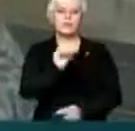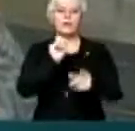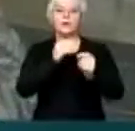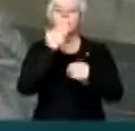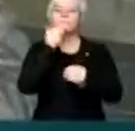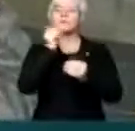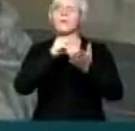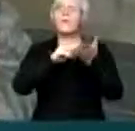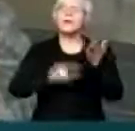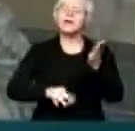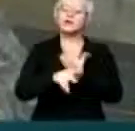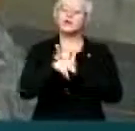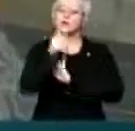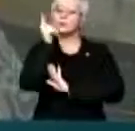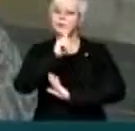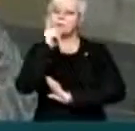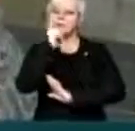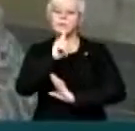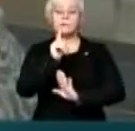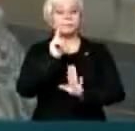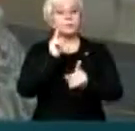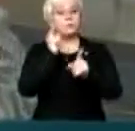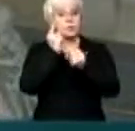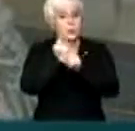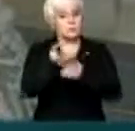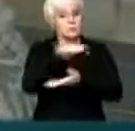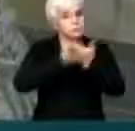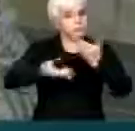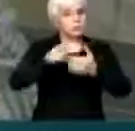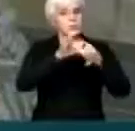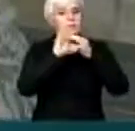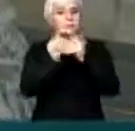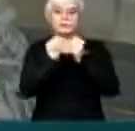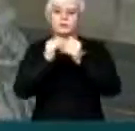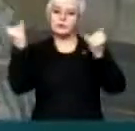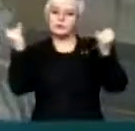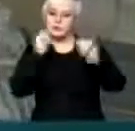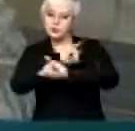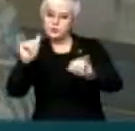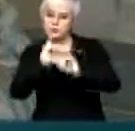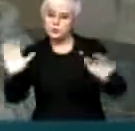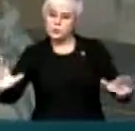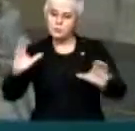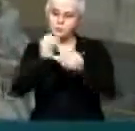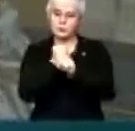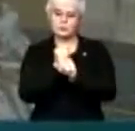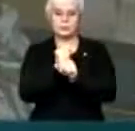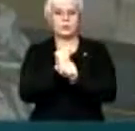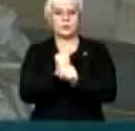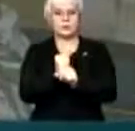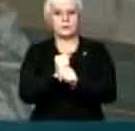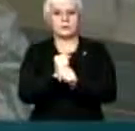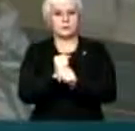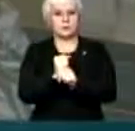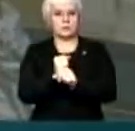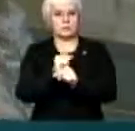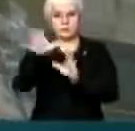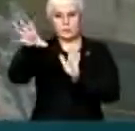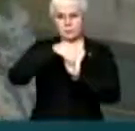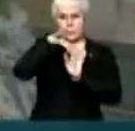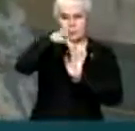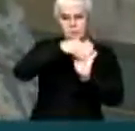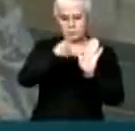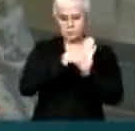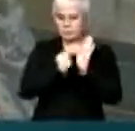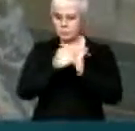uma metodologia, ter uma ferramenta a partir da qual se consiga ir tratando e incorporando novos